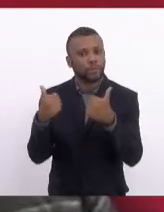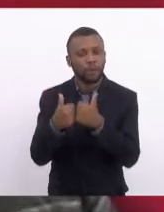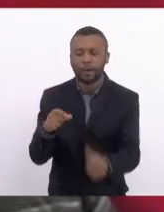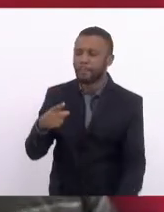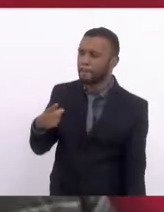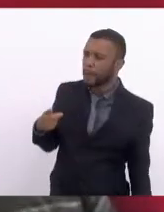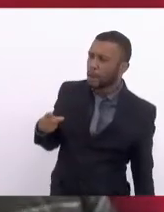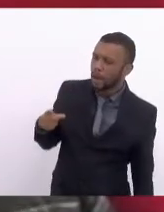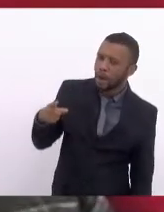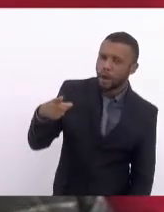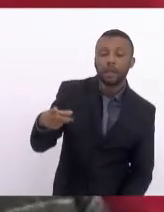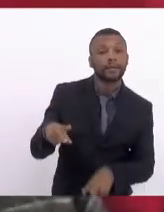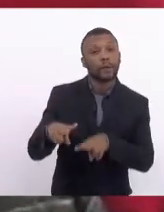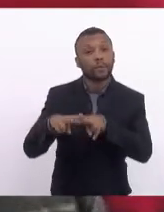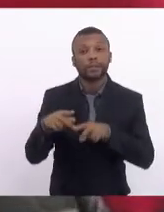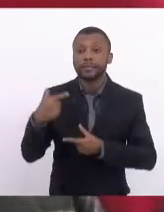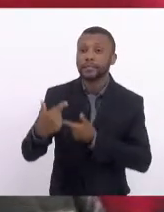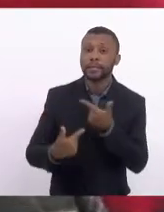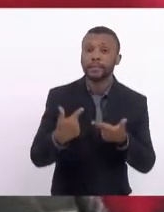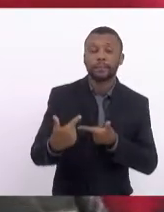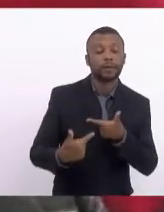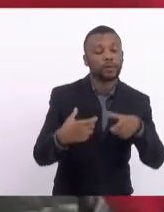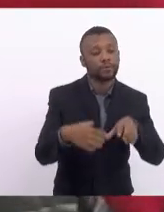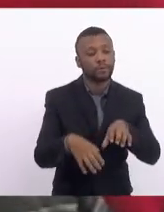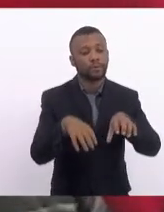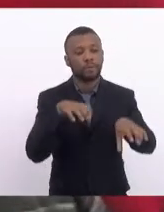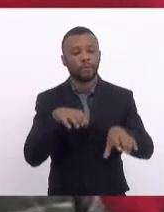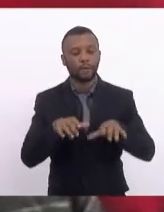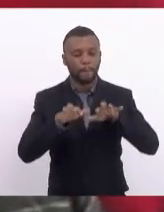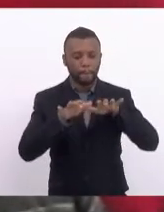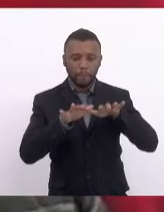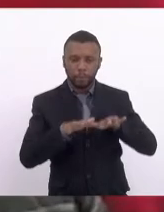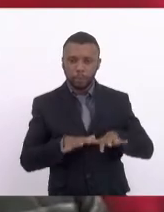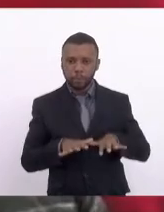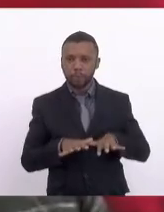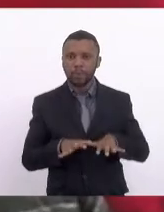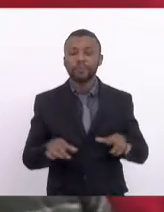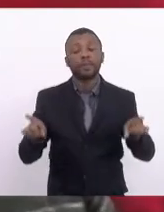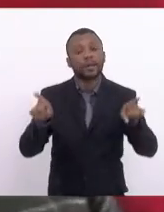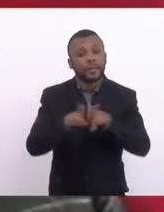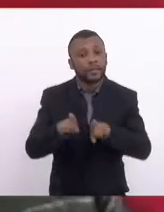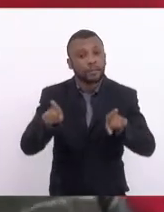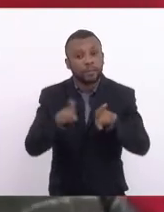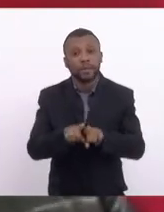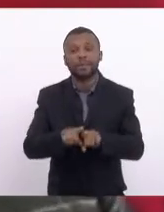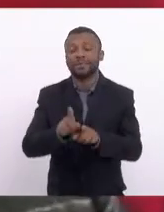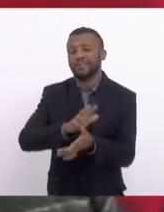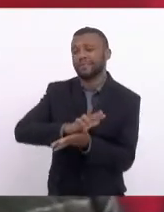razão do home office, mas também de muitas atividades